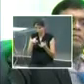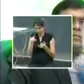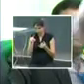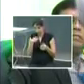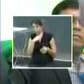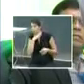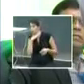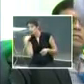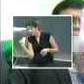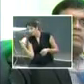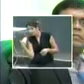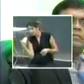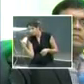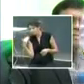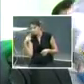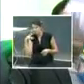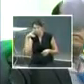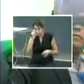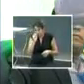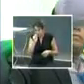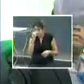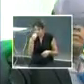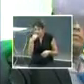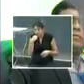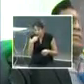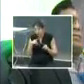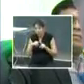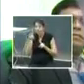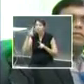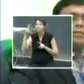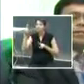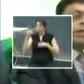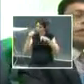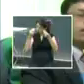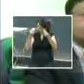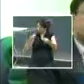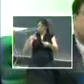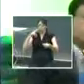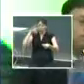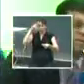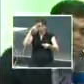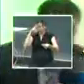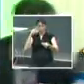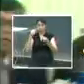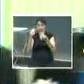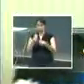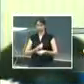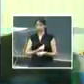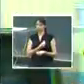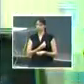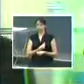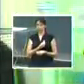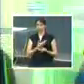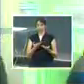e disser: você não tem força, agora eu, o Senhor, vou te empurrar e vou te levar onde eu quero te levar, e todos verão a minha glória na tua